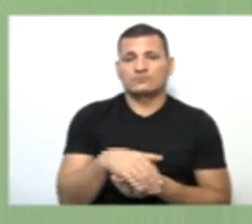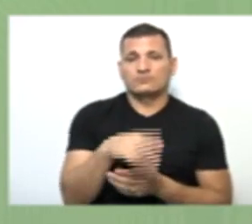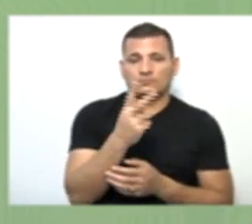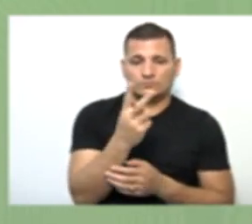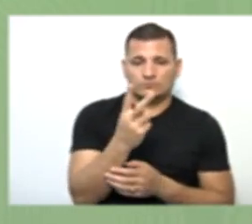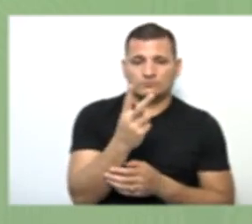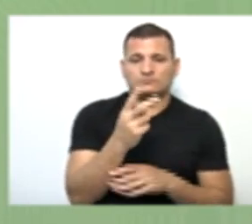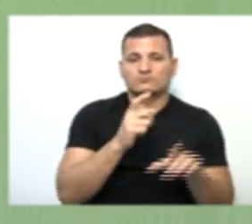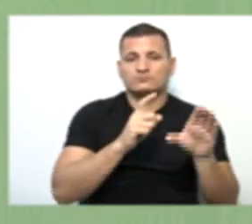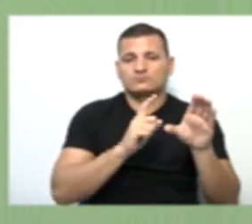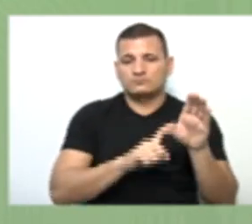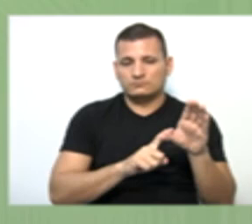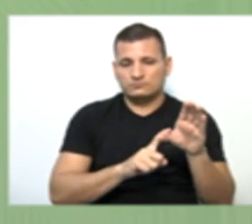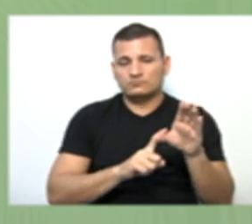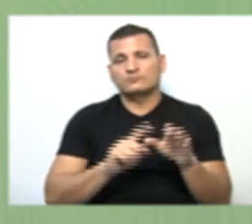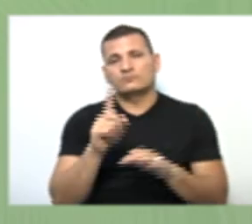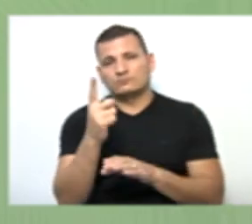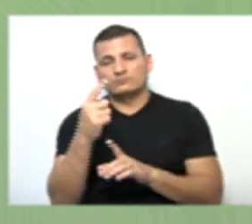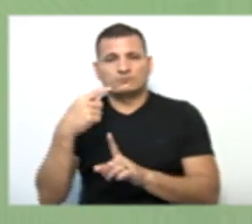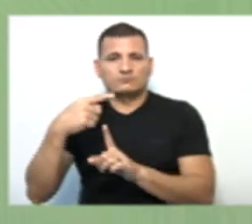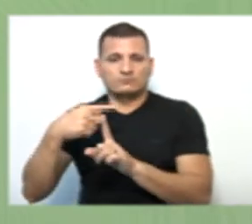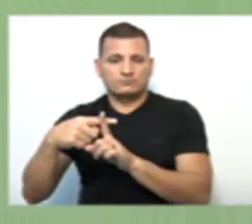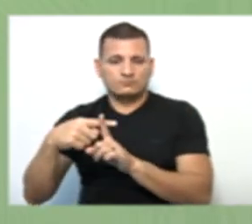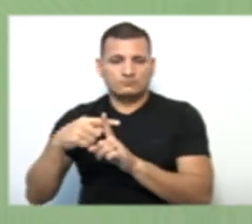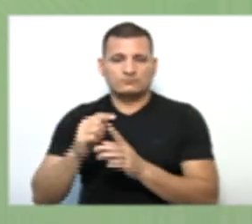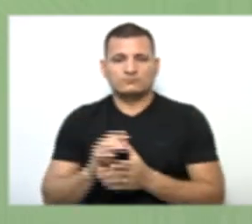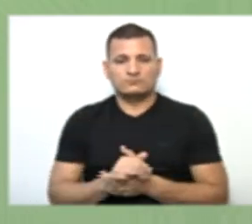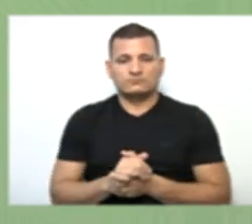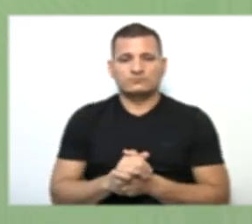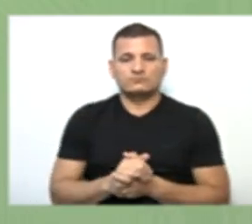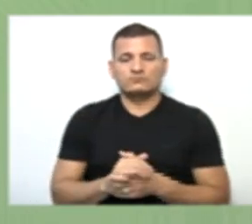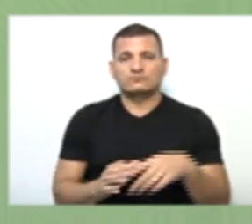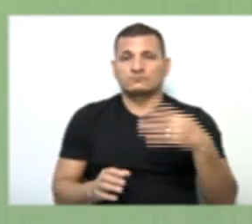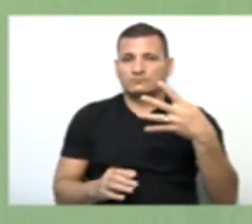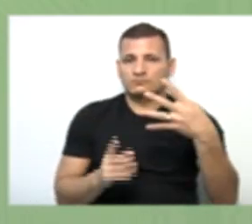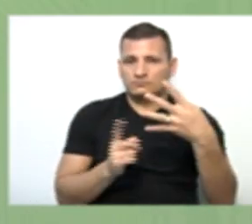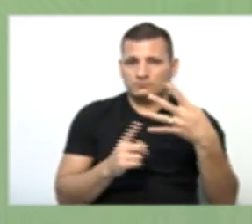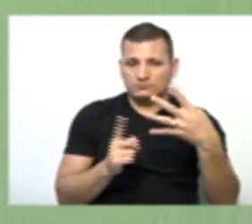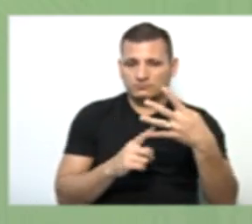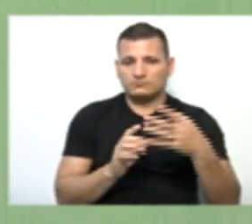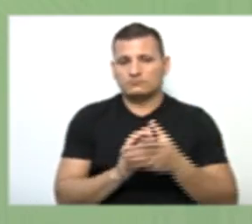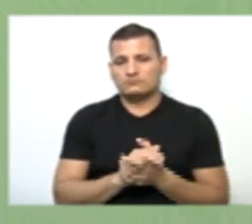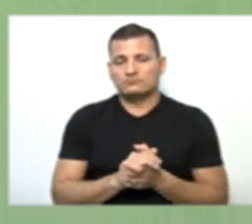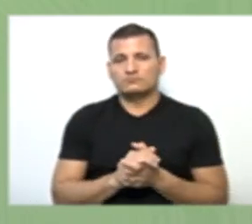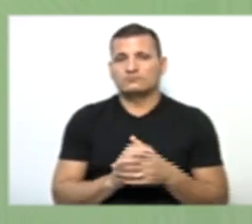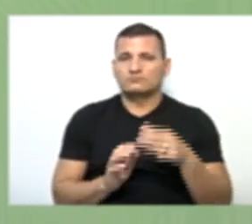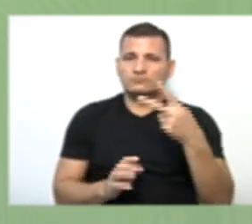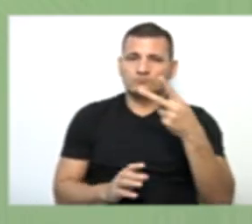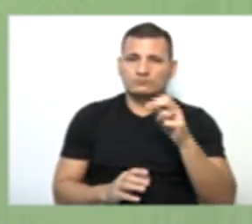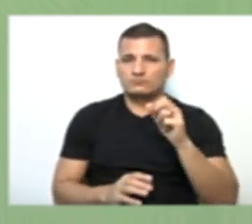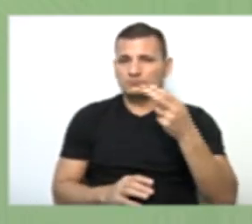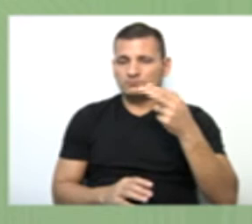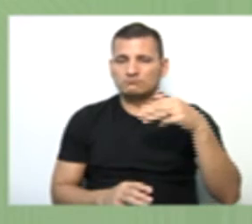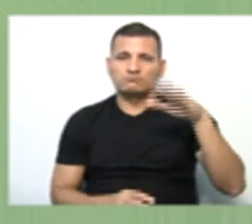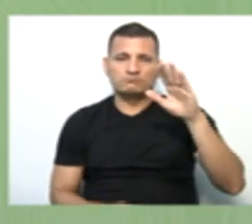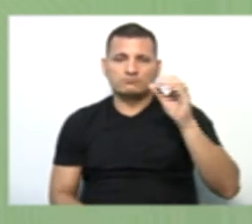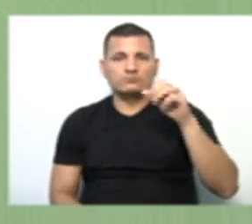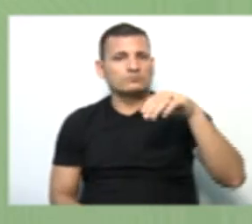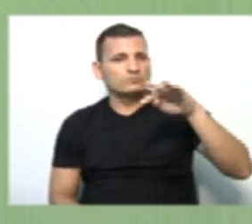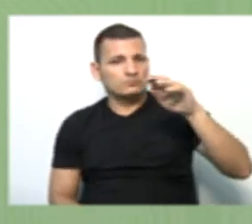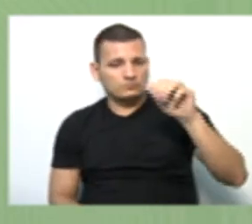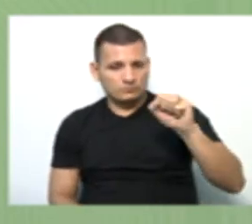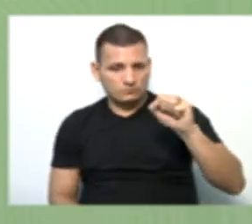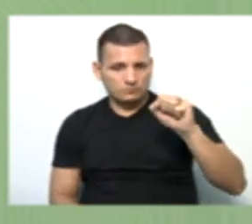credora. Quarta fórmula: requer 2 ou mais contas devedoras e 2 ou mais